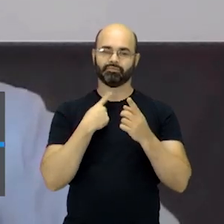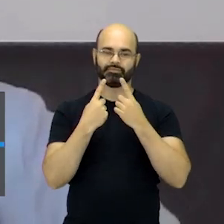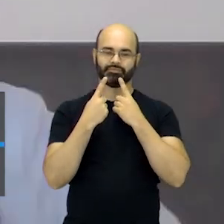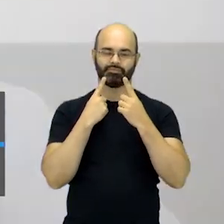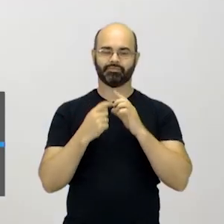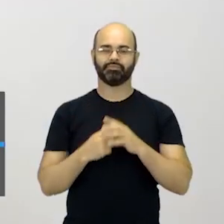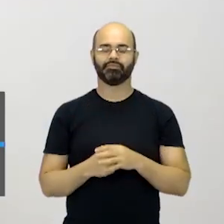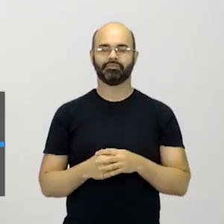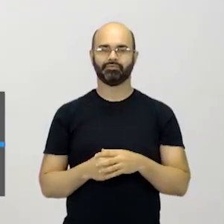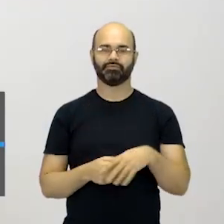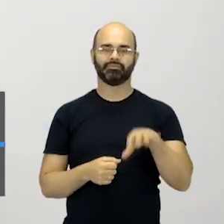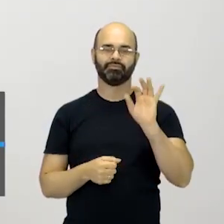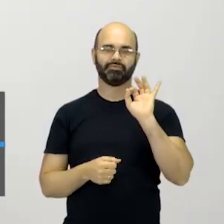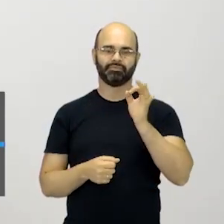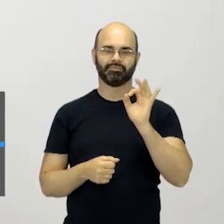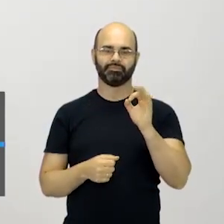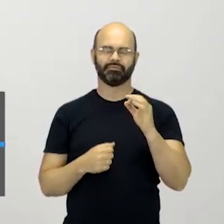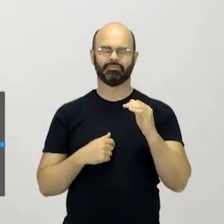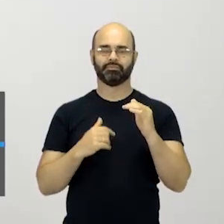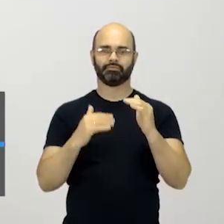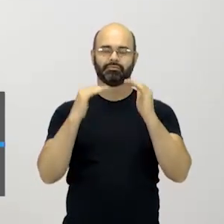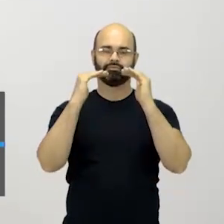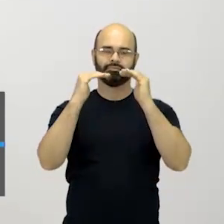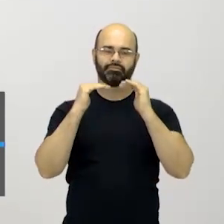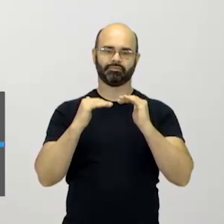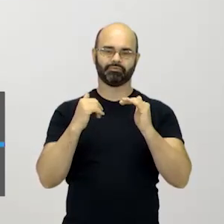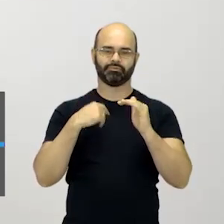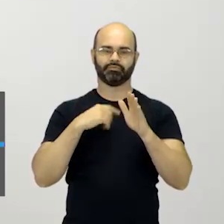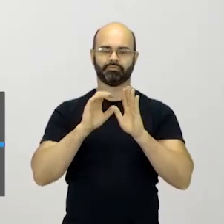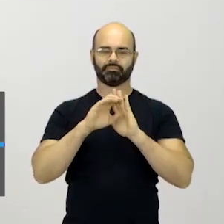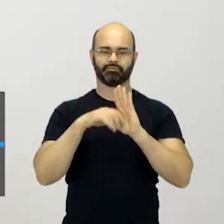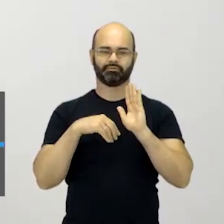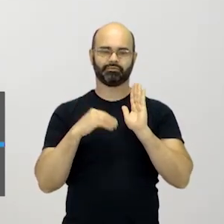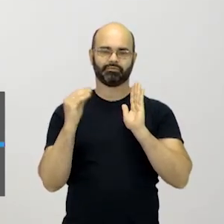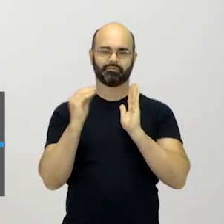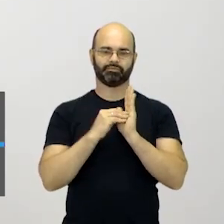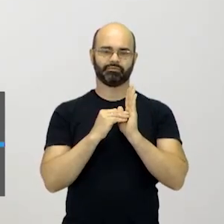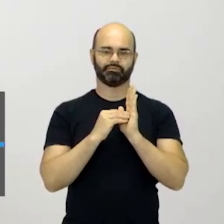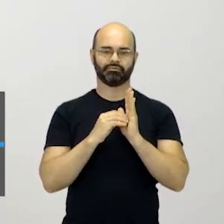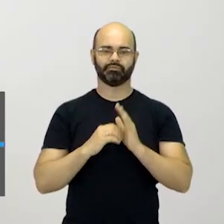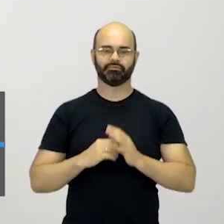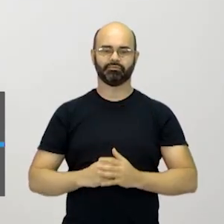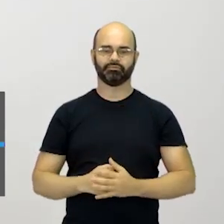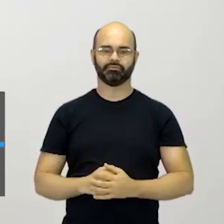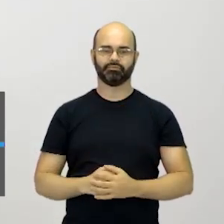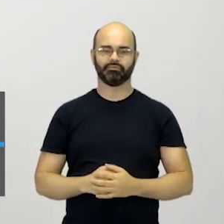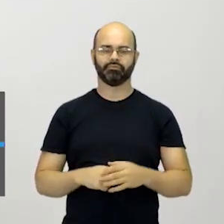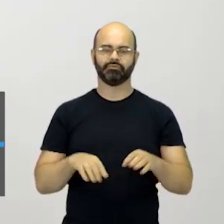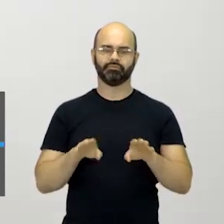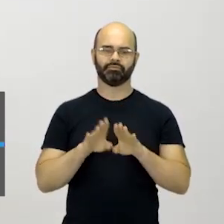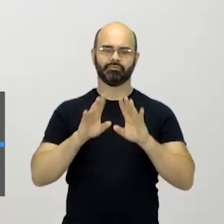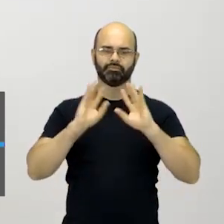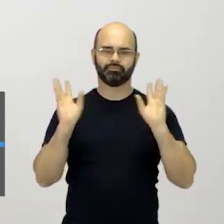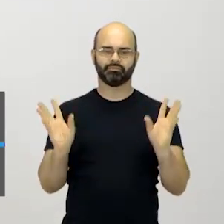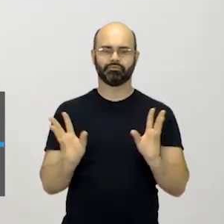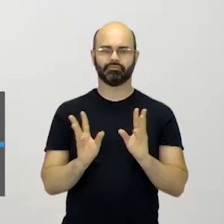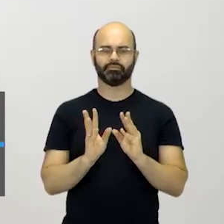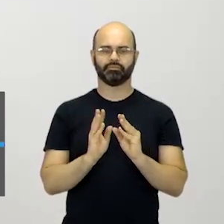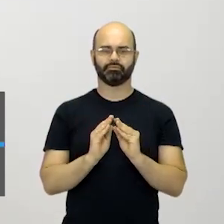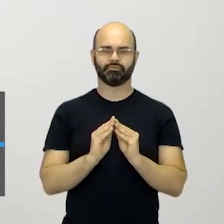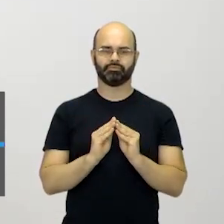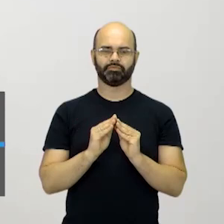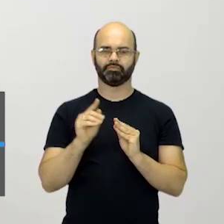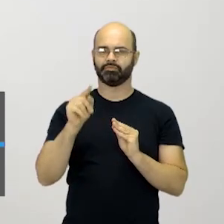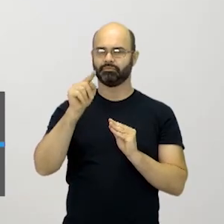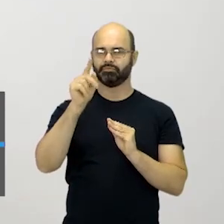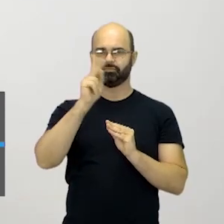bem, professor. Então, eu coloquei na sequência aí esse conceito, né, conceituei para facilitar e também fechar esse modo e